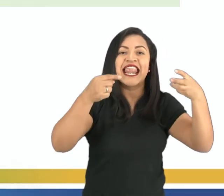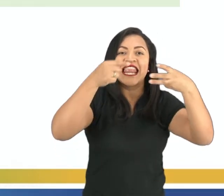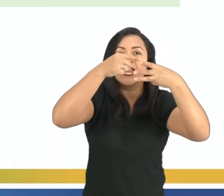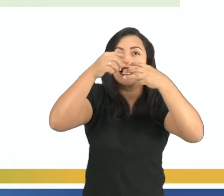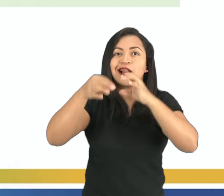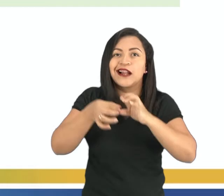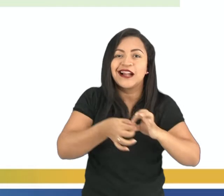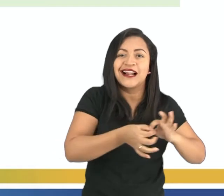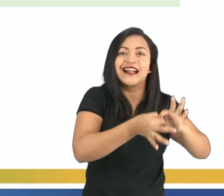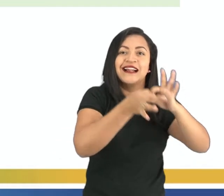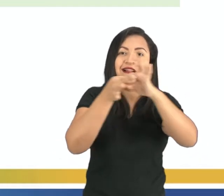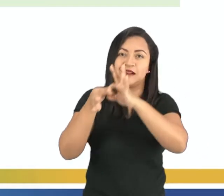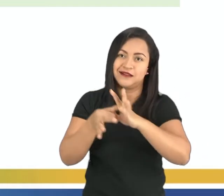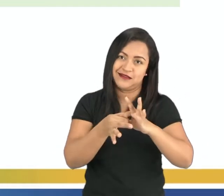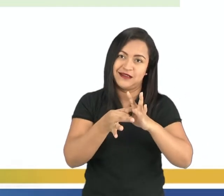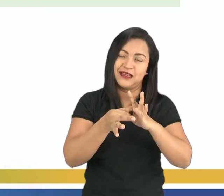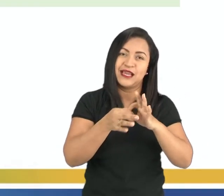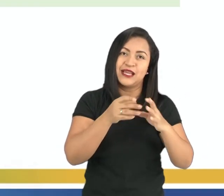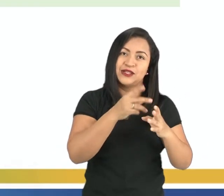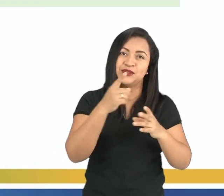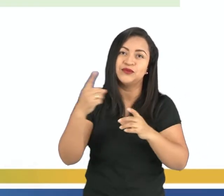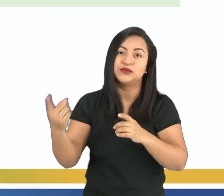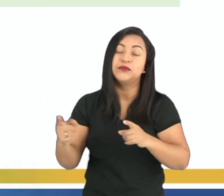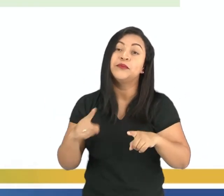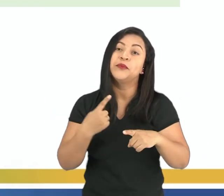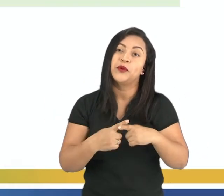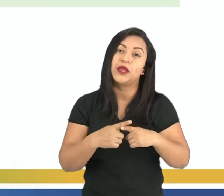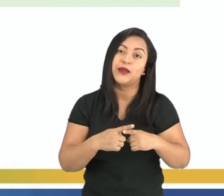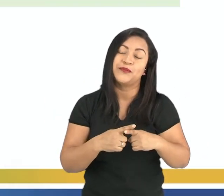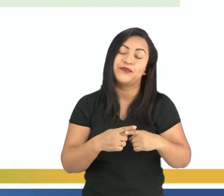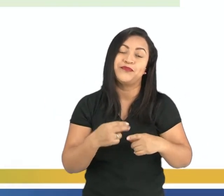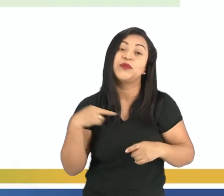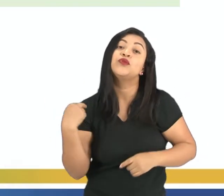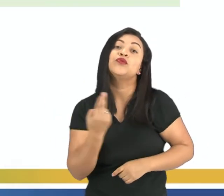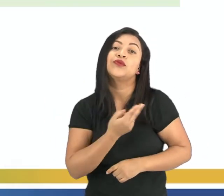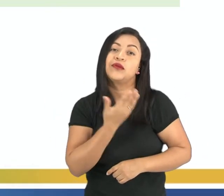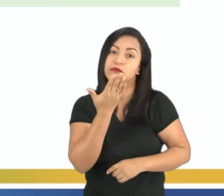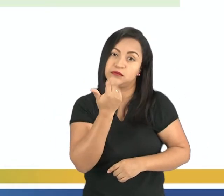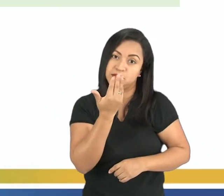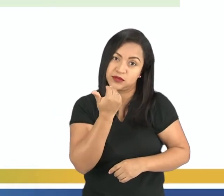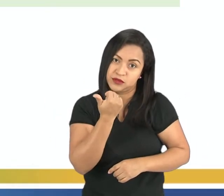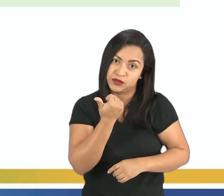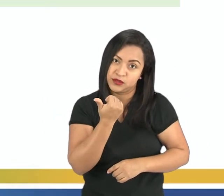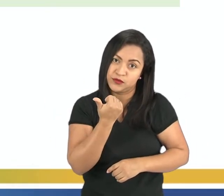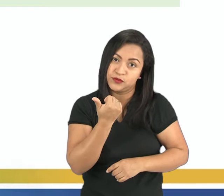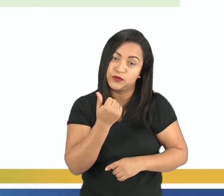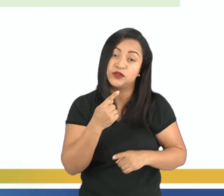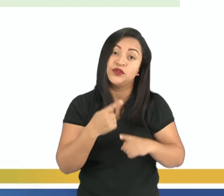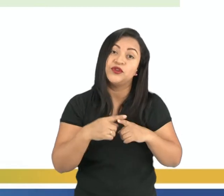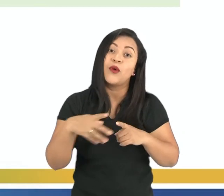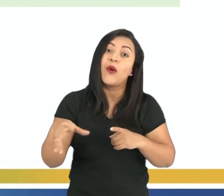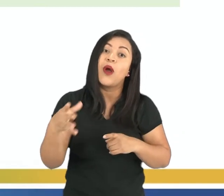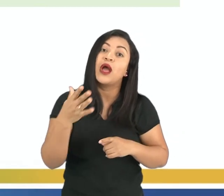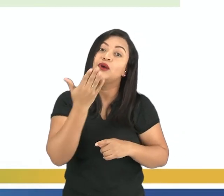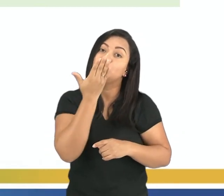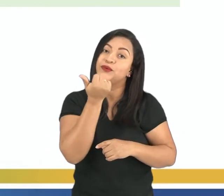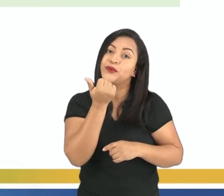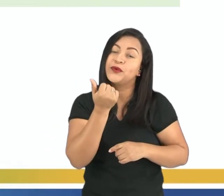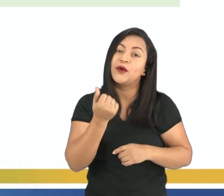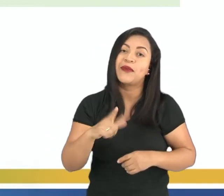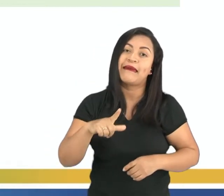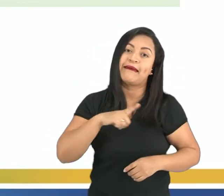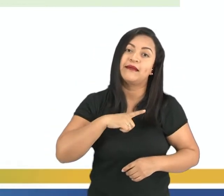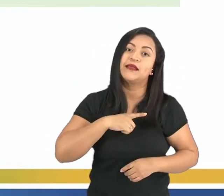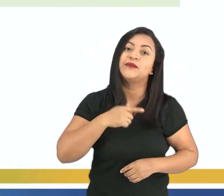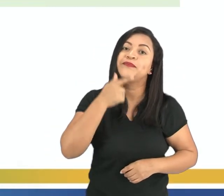respiração celular, porque nós nos alimentamos e através do alimento a gente adquire a glicose, através